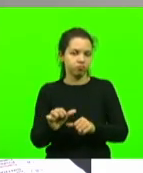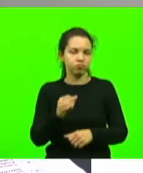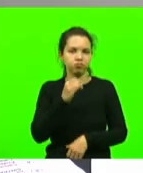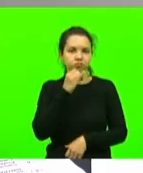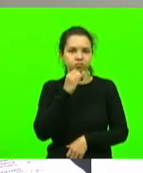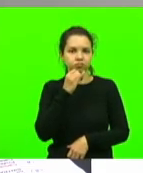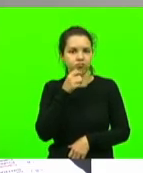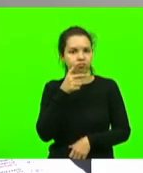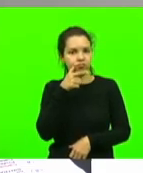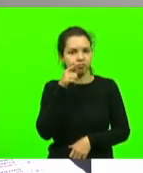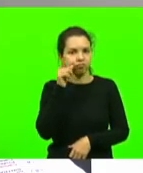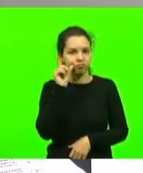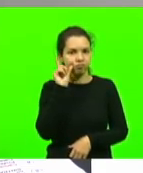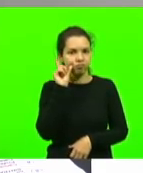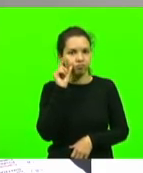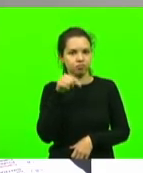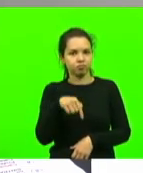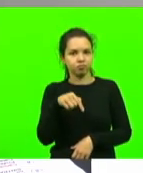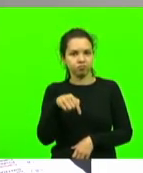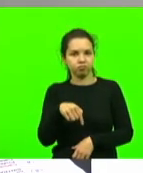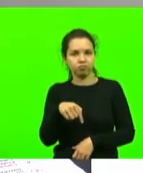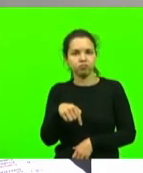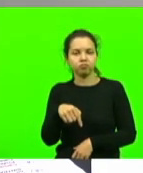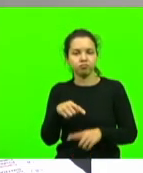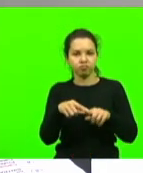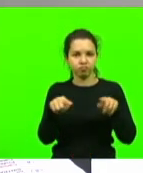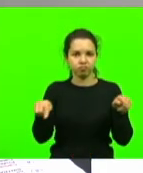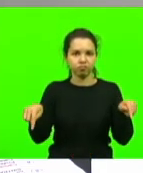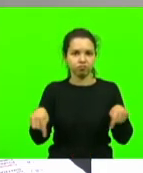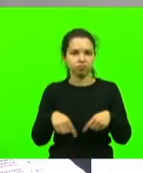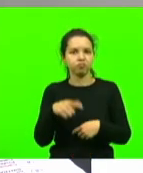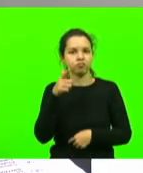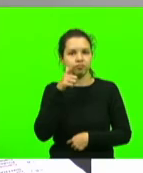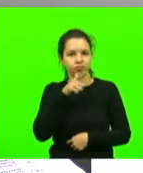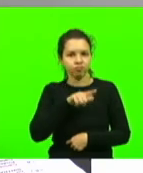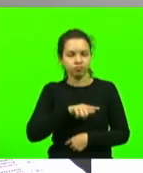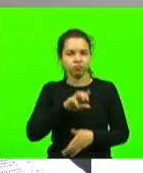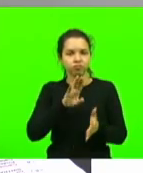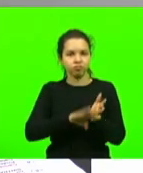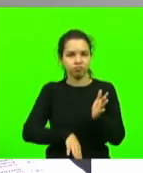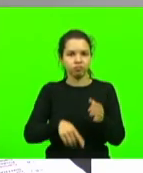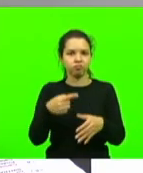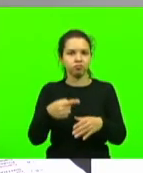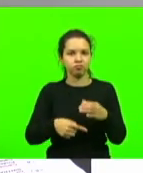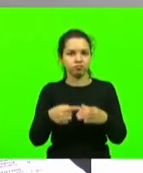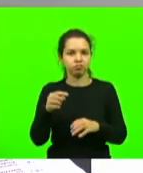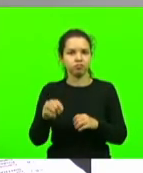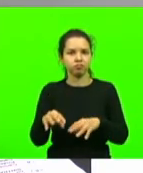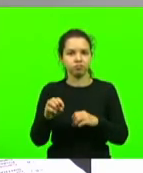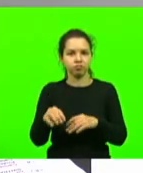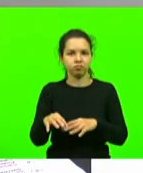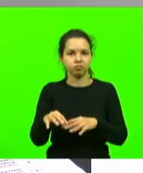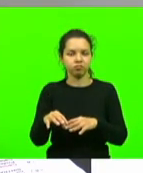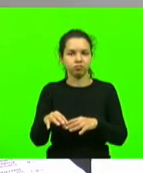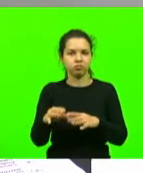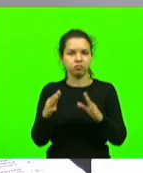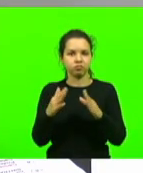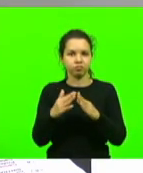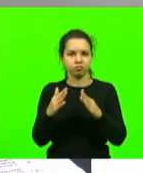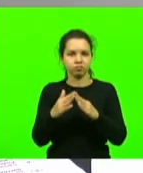ontem felizmente aqui nesta sala nós conseguimos derrubar a comissão de educação o homeschooling